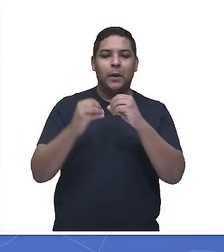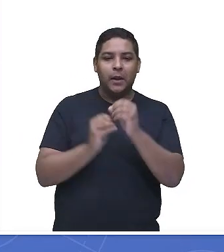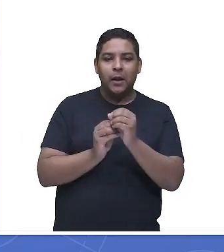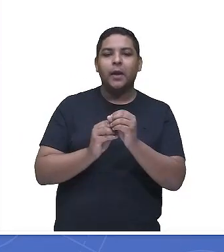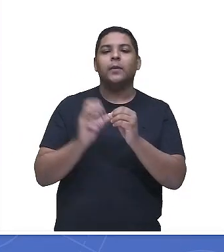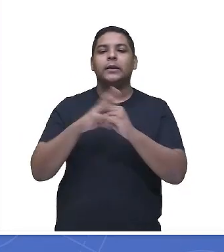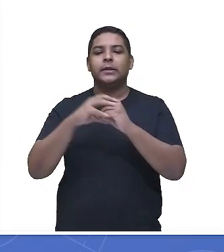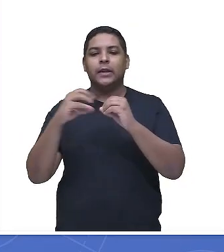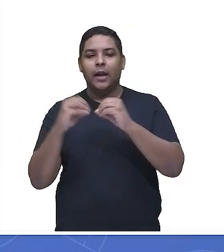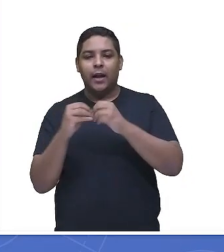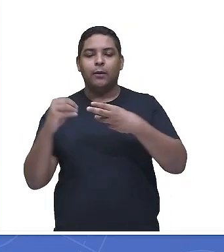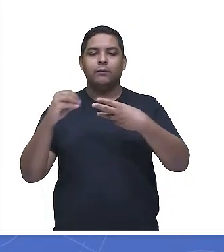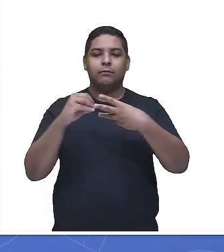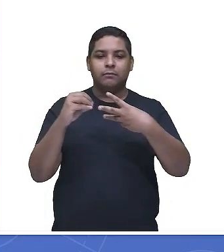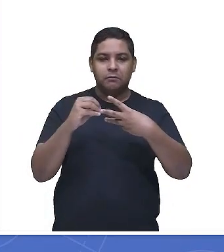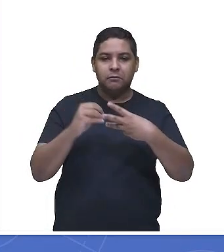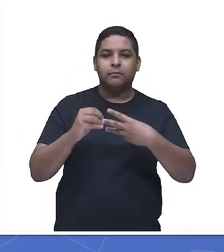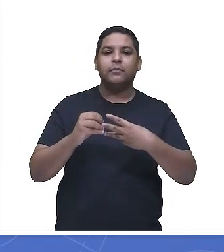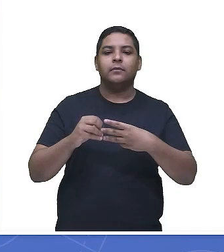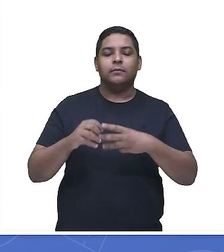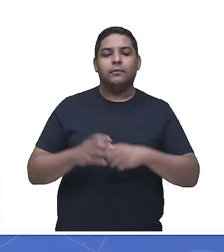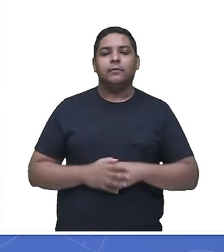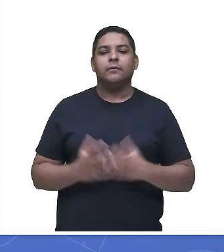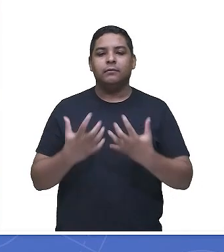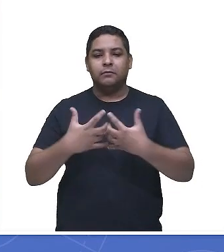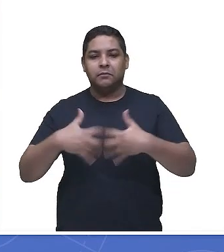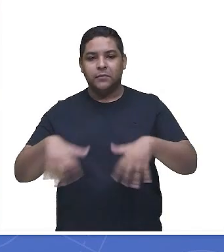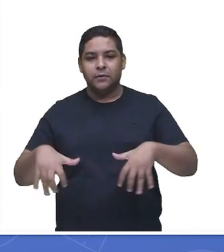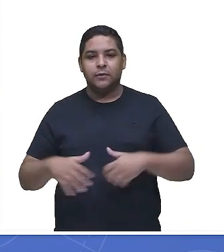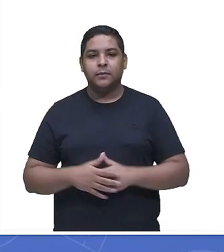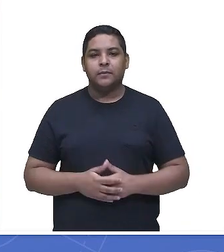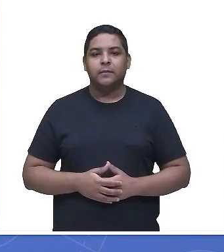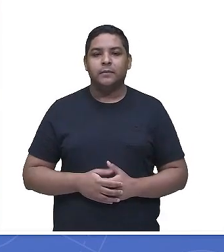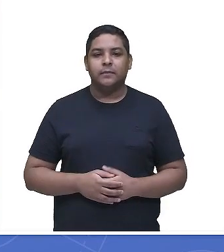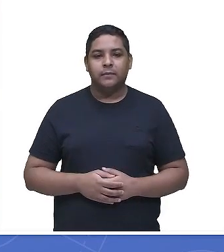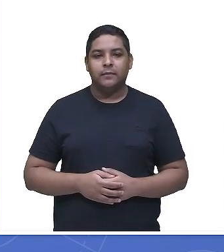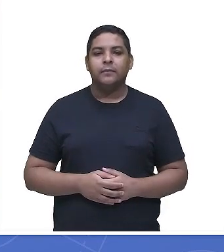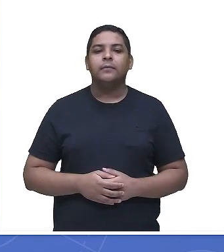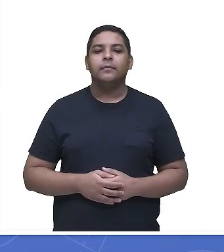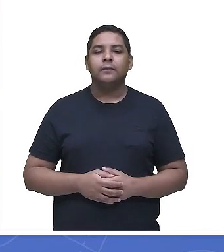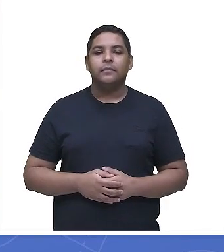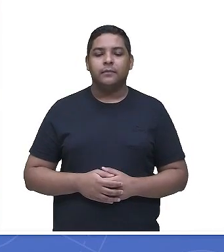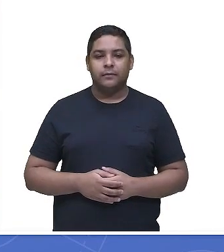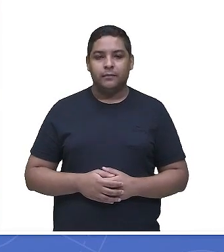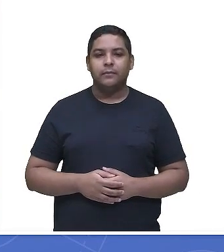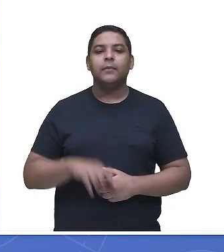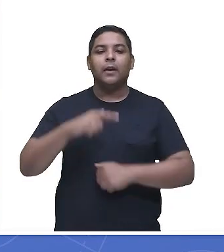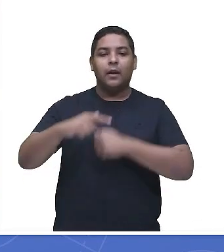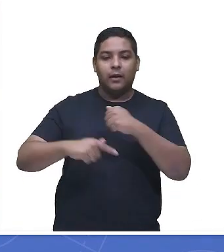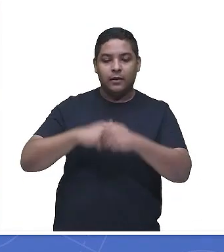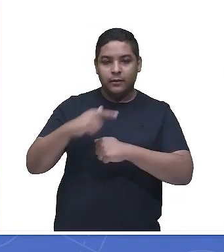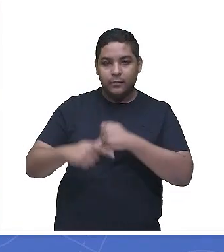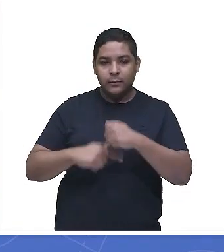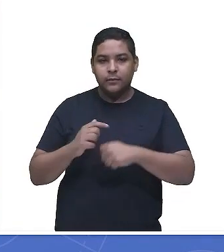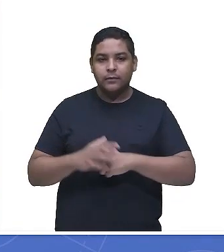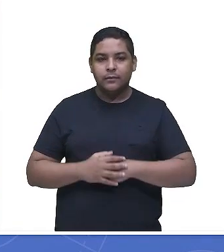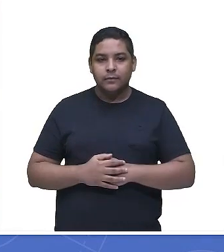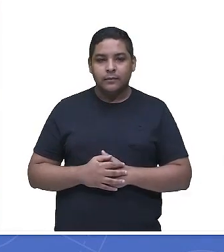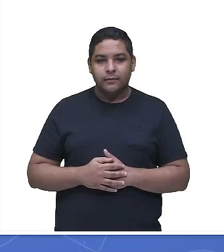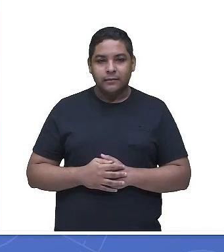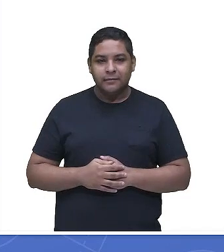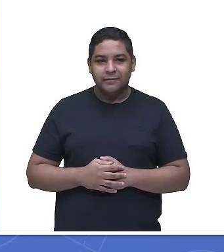faltando só outra parte, Julie, mas gostei. A Eliane disse, átomo, molécula, organela, célula, tecido, órgão,